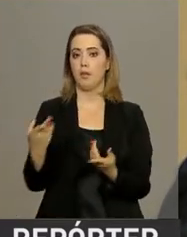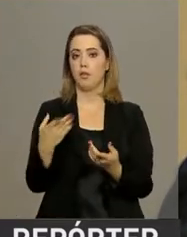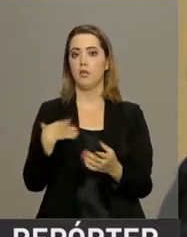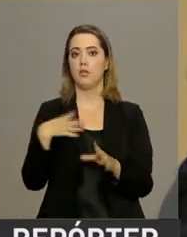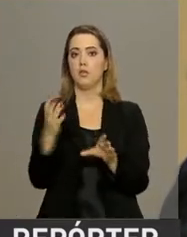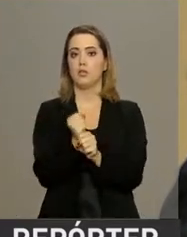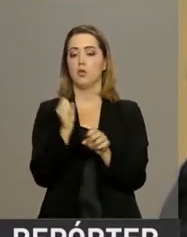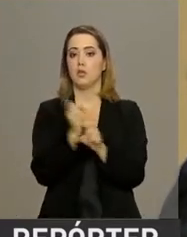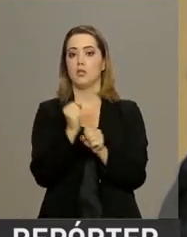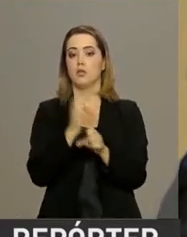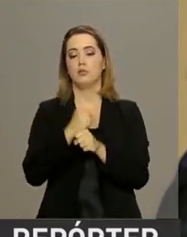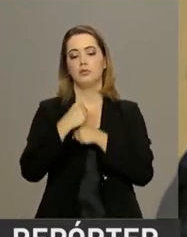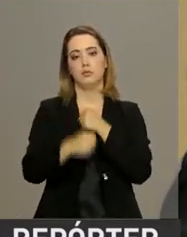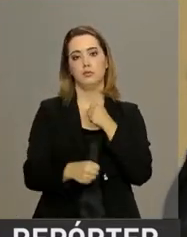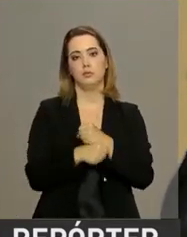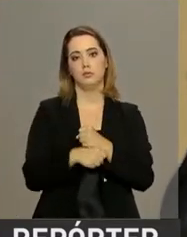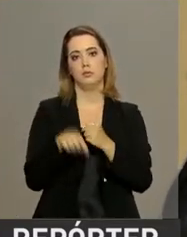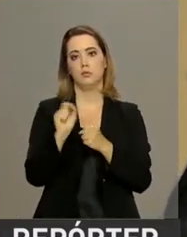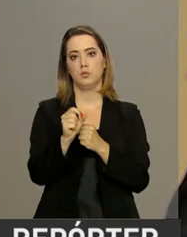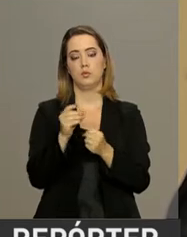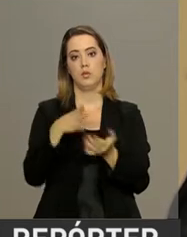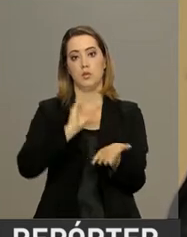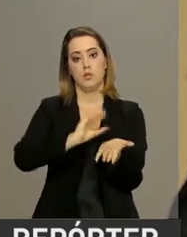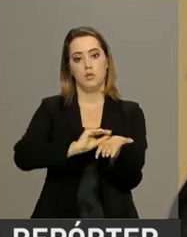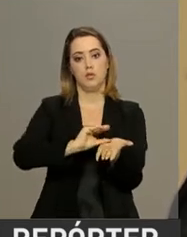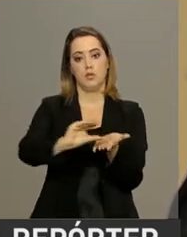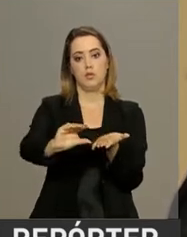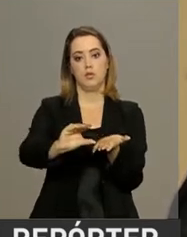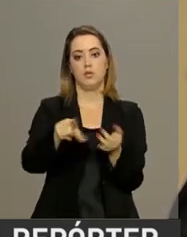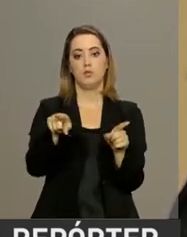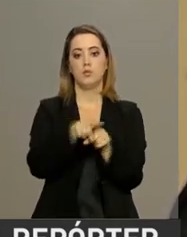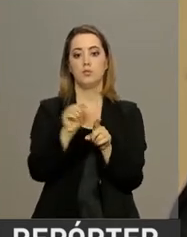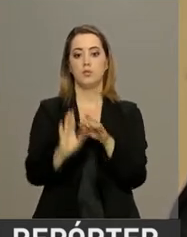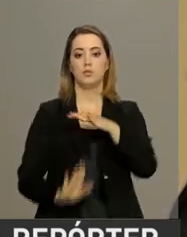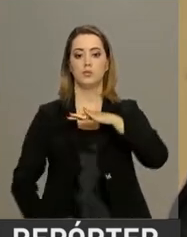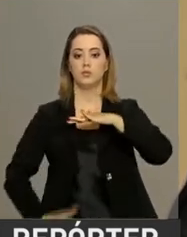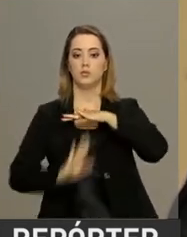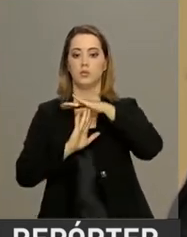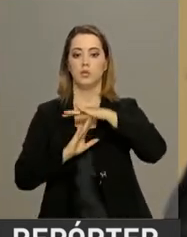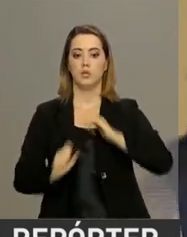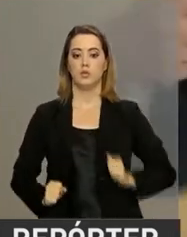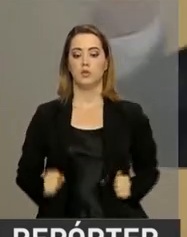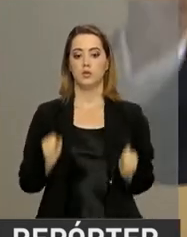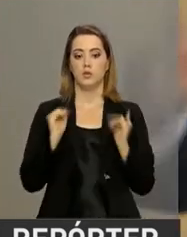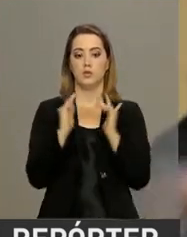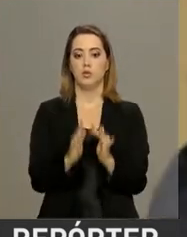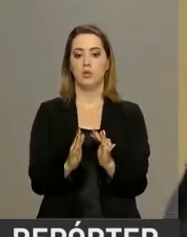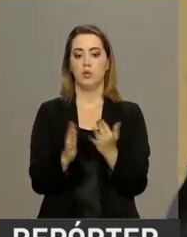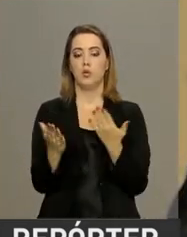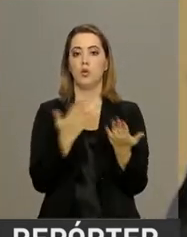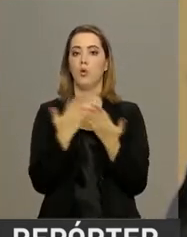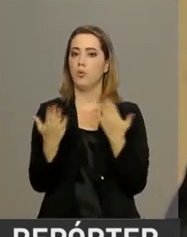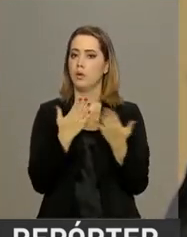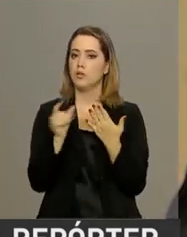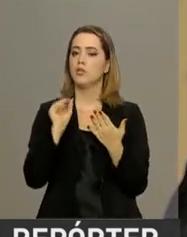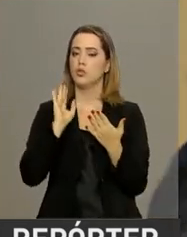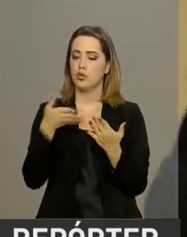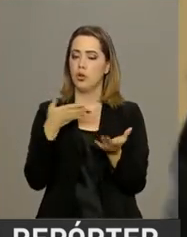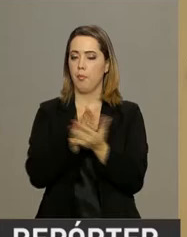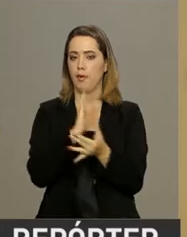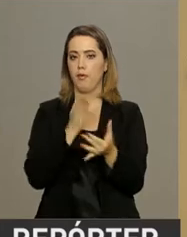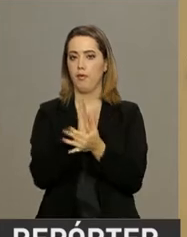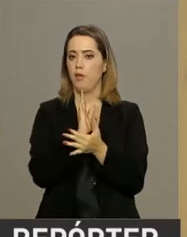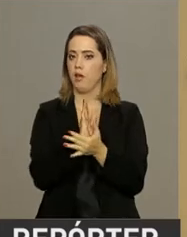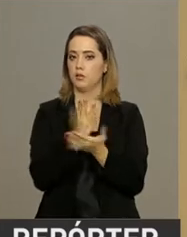para 2017, aplicando a PEC do teto dos gastos públicos, como se ela já tivesse sido aprovada. E